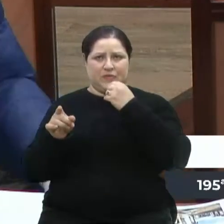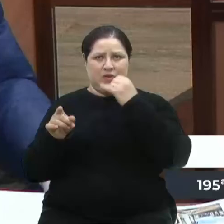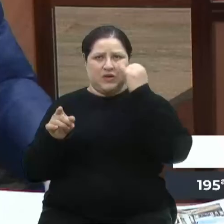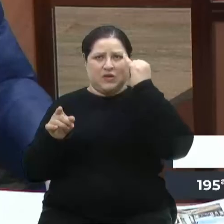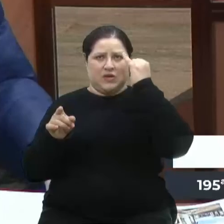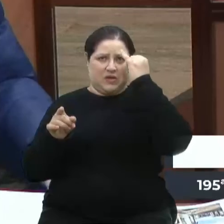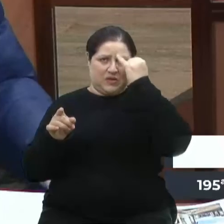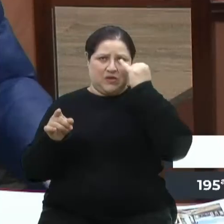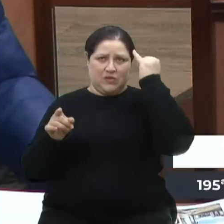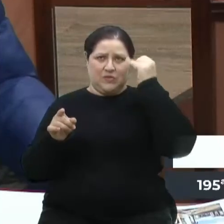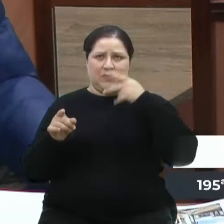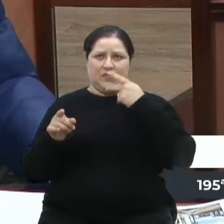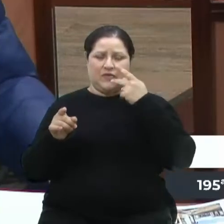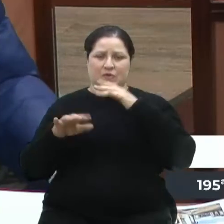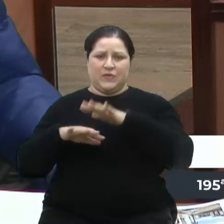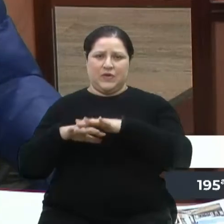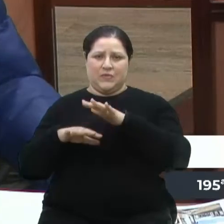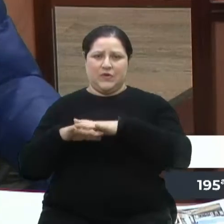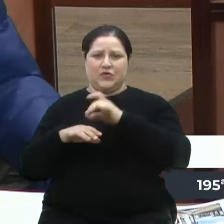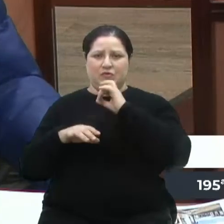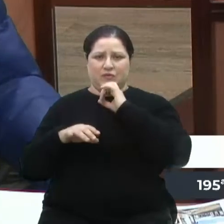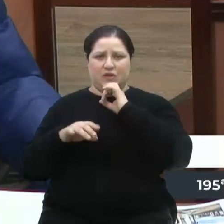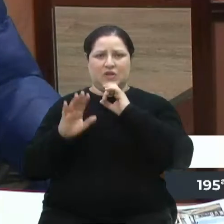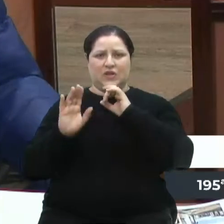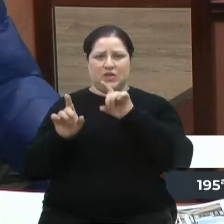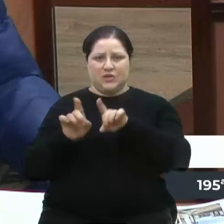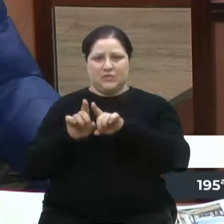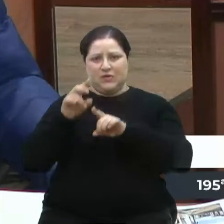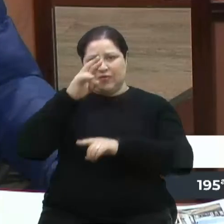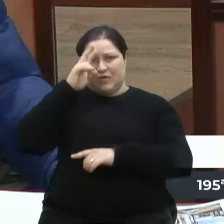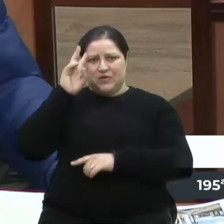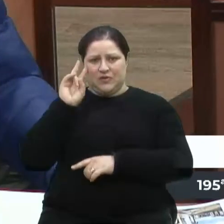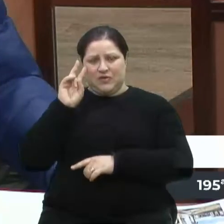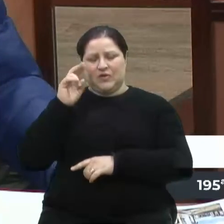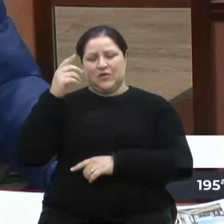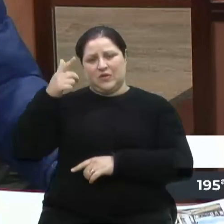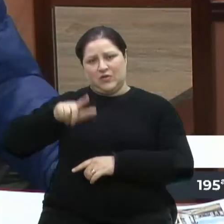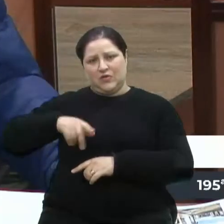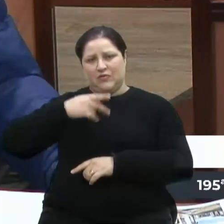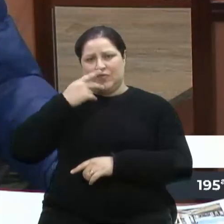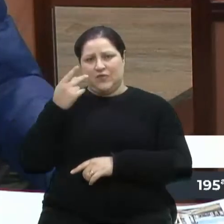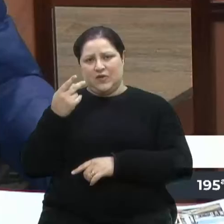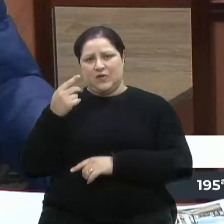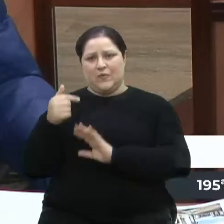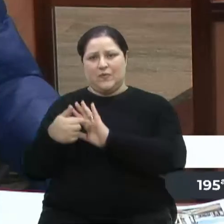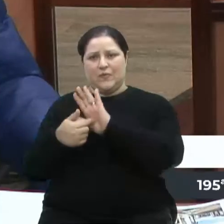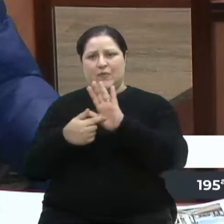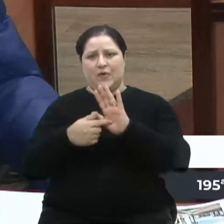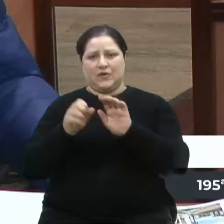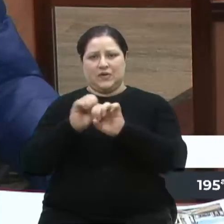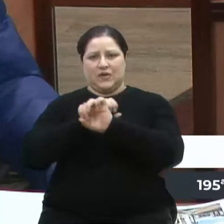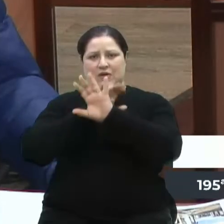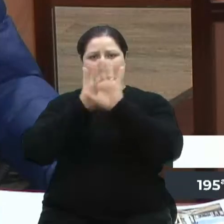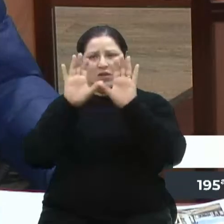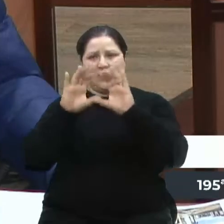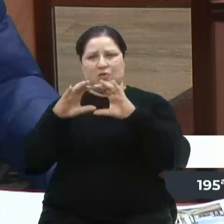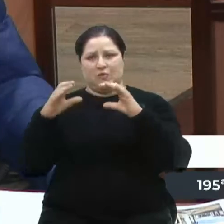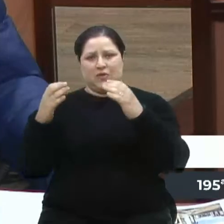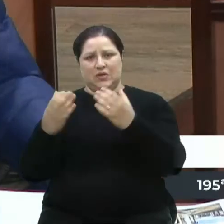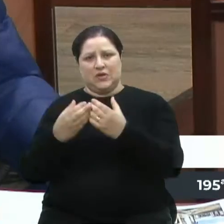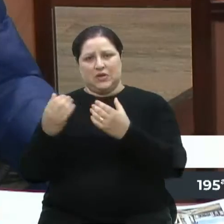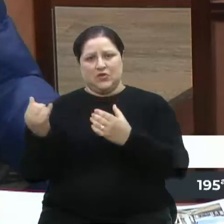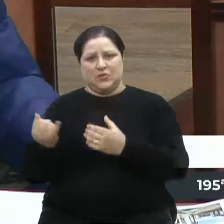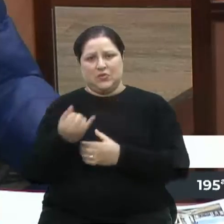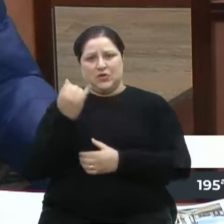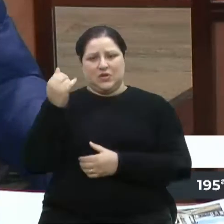depois o vereador Velocino também repetiu. É importante que a gente deixe isso muito claro para a comunidade. E que a gente sabia, né, ninguém aqui é